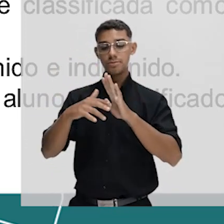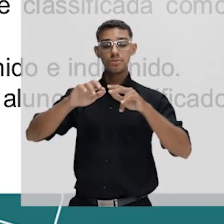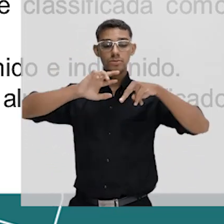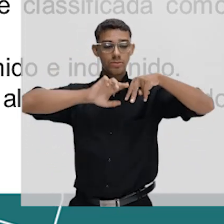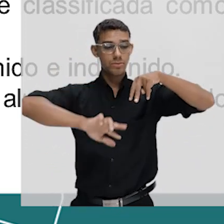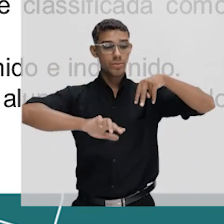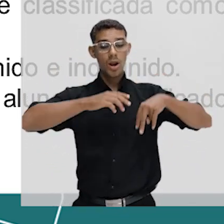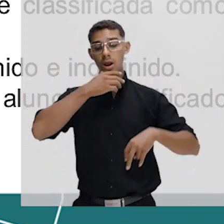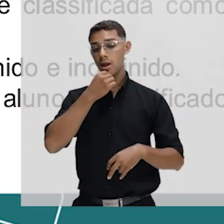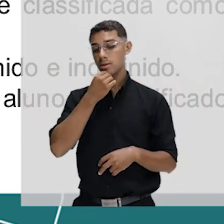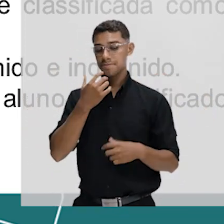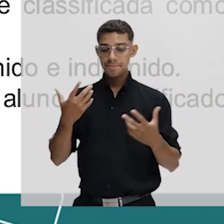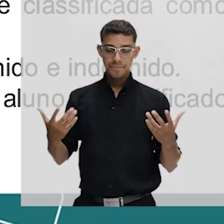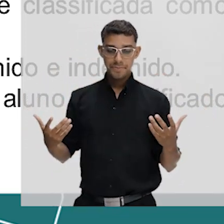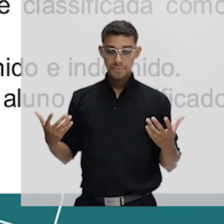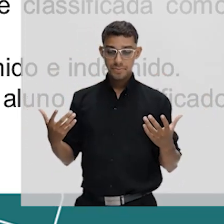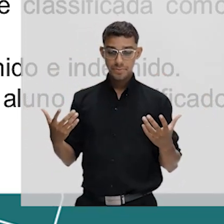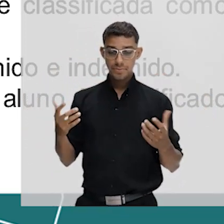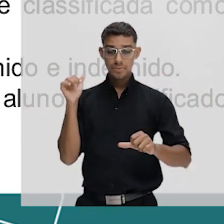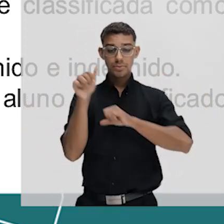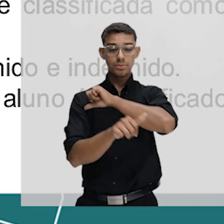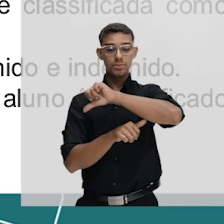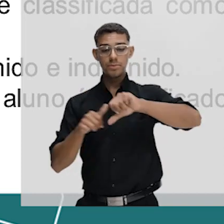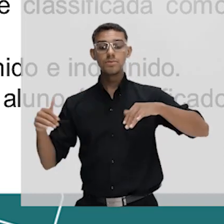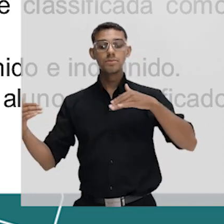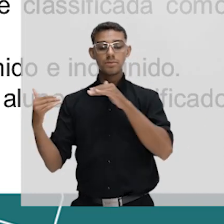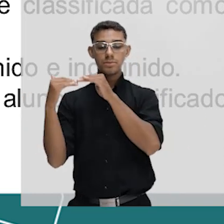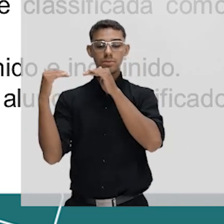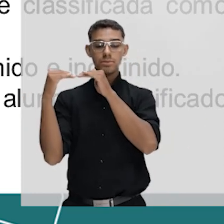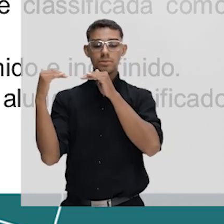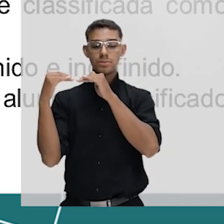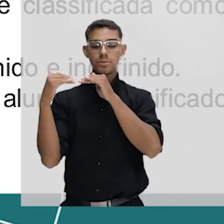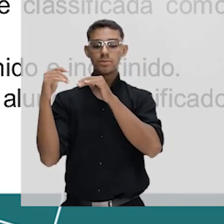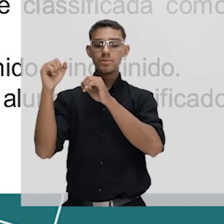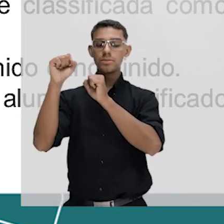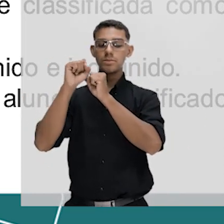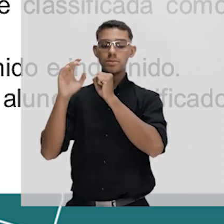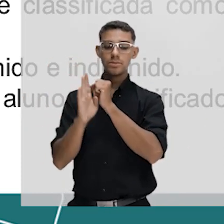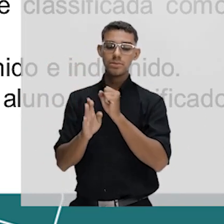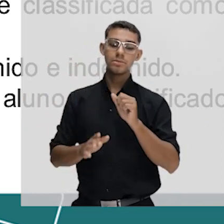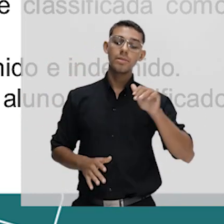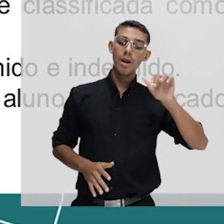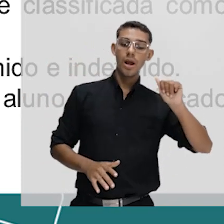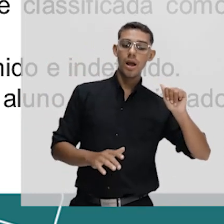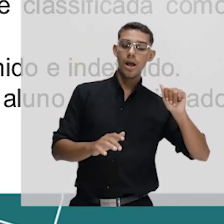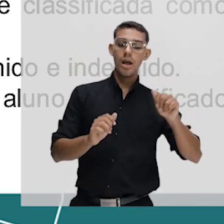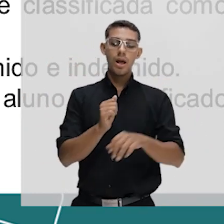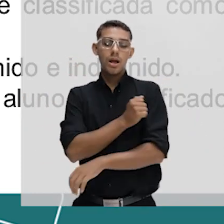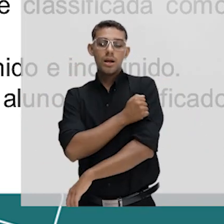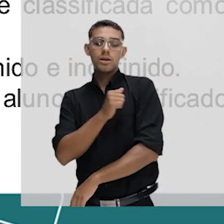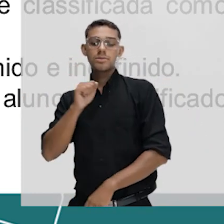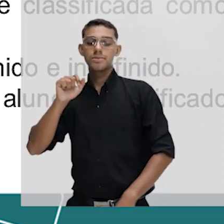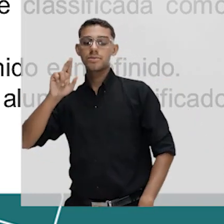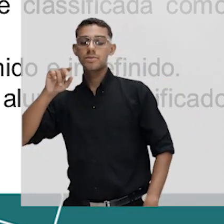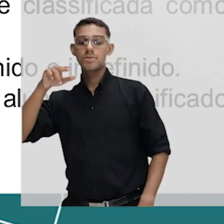o aluno, né? E aí quando eu faço essa mudança tem a concordância com o substantivo a aluna, tá?